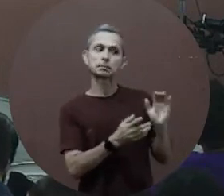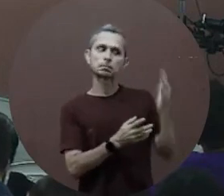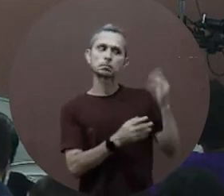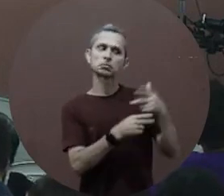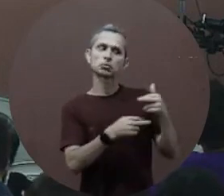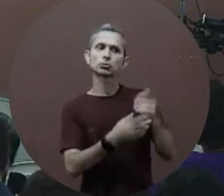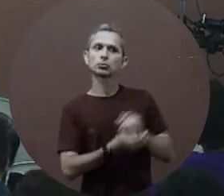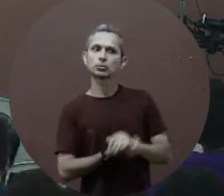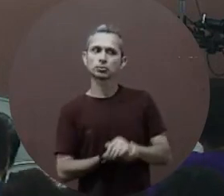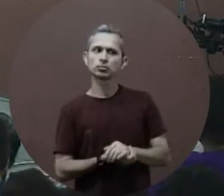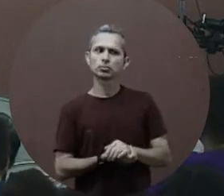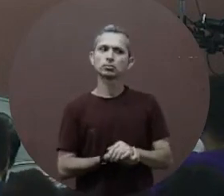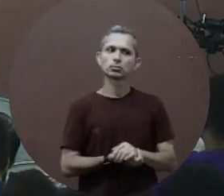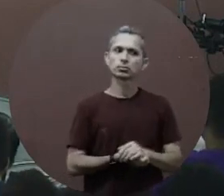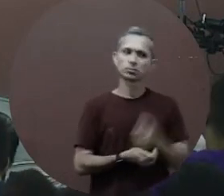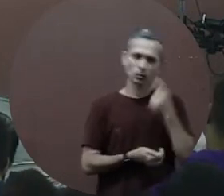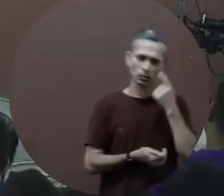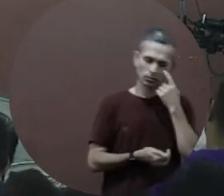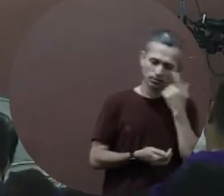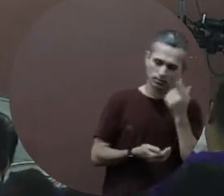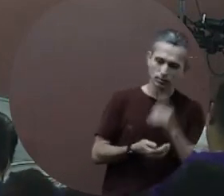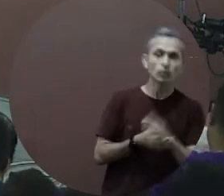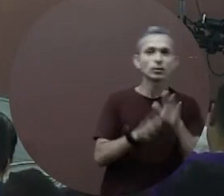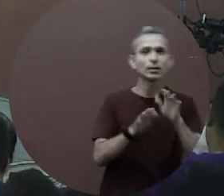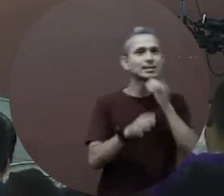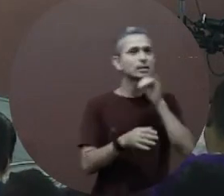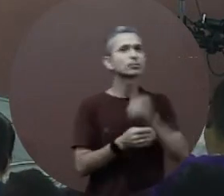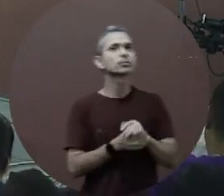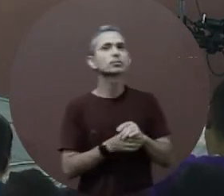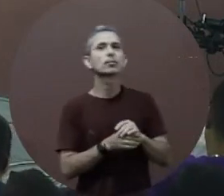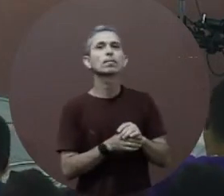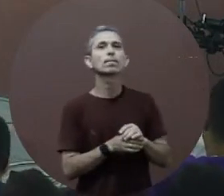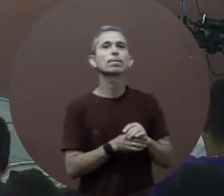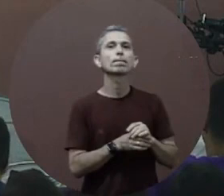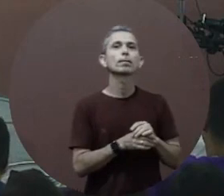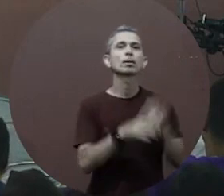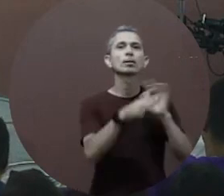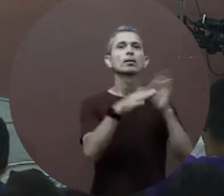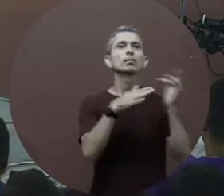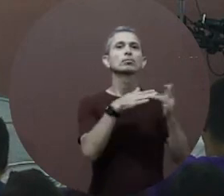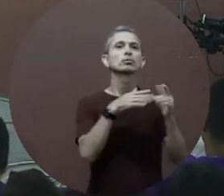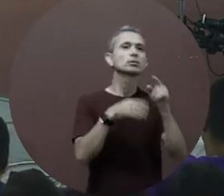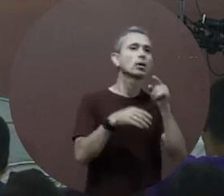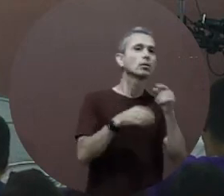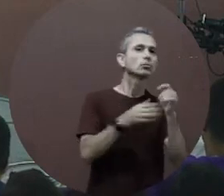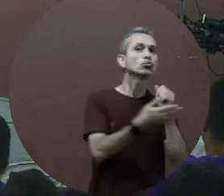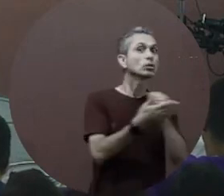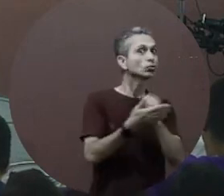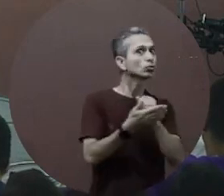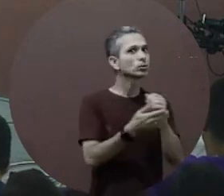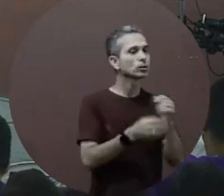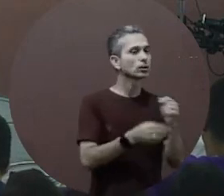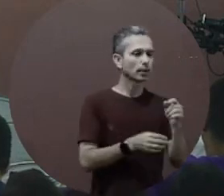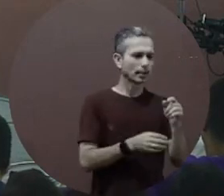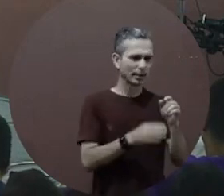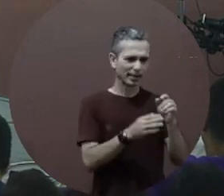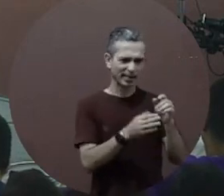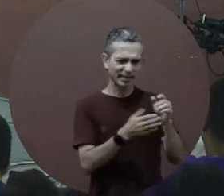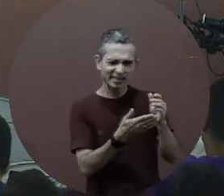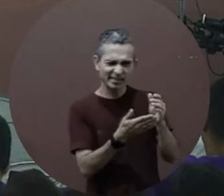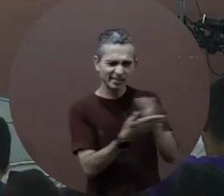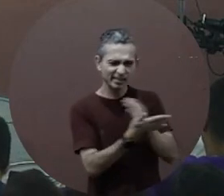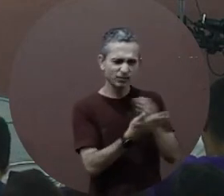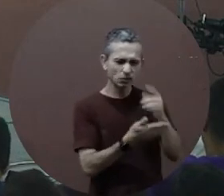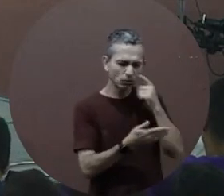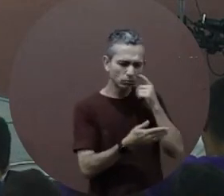Quando o cara está lá na mídia, a mídia hoje ajuda um pouquinho, e o cara faz umas postagens que você faz: meu Deus, que negócio, mas esse